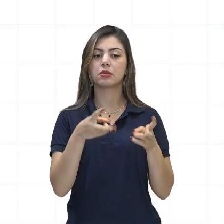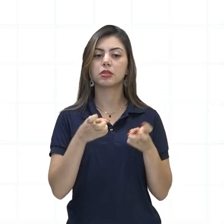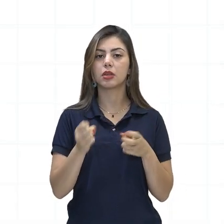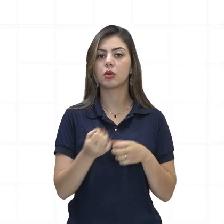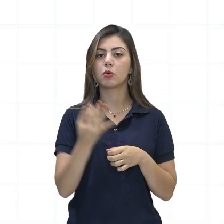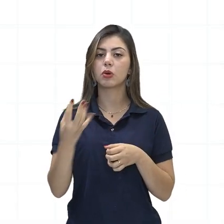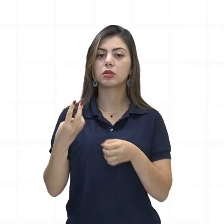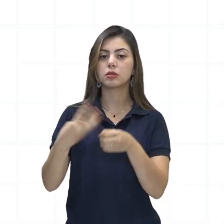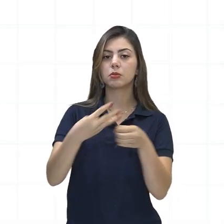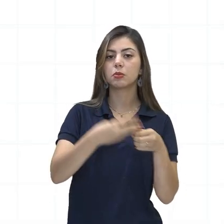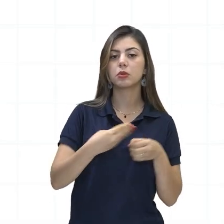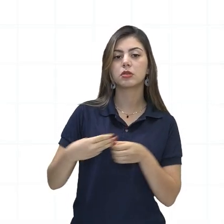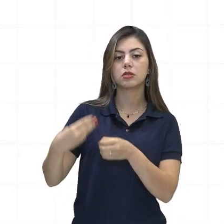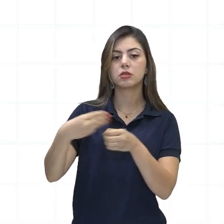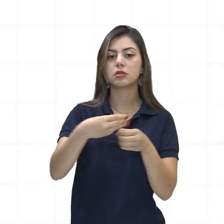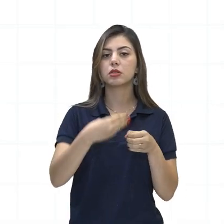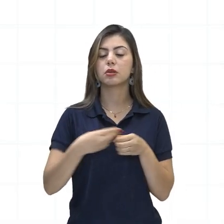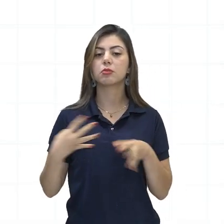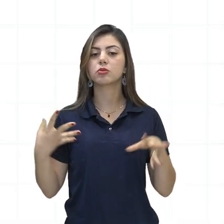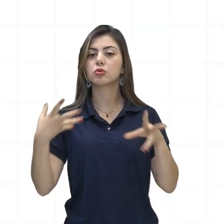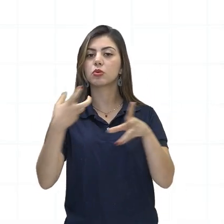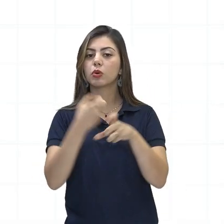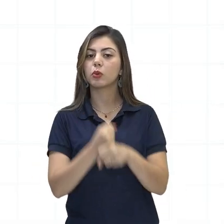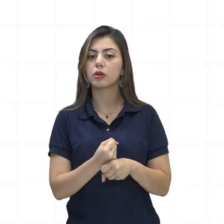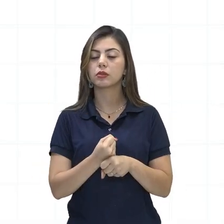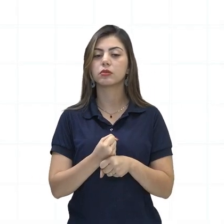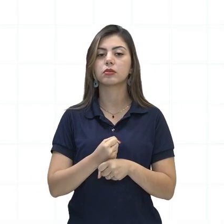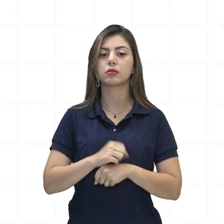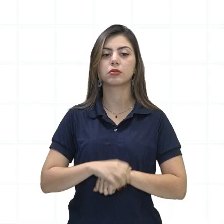municipal. Quantas